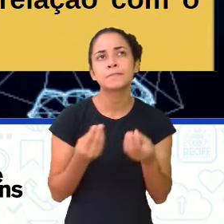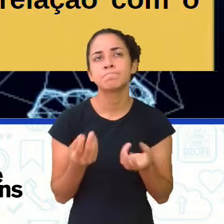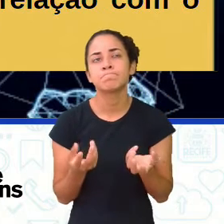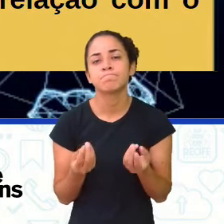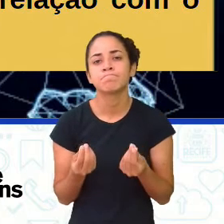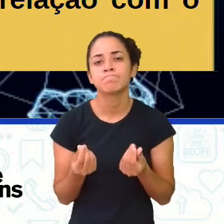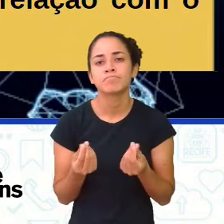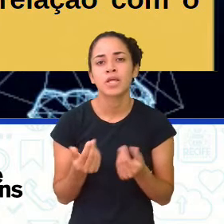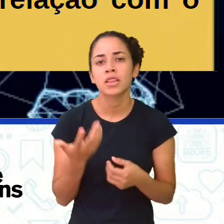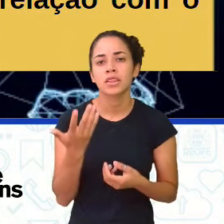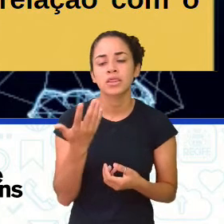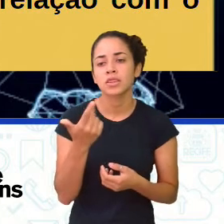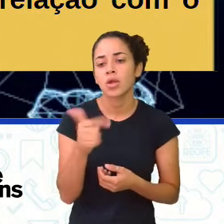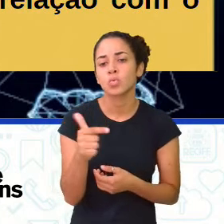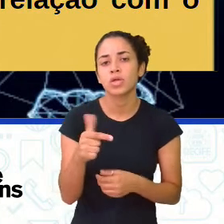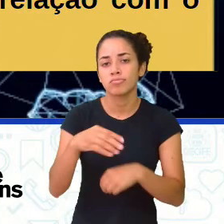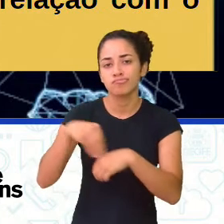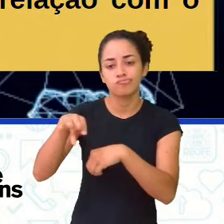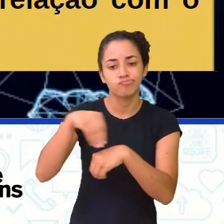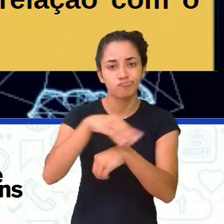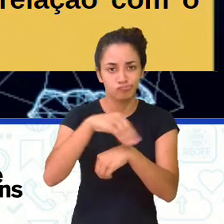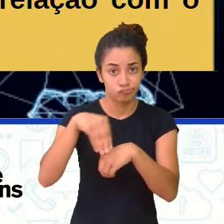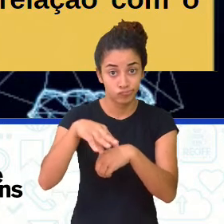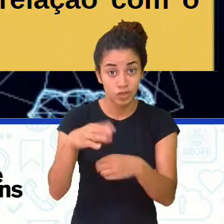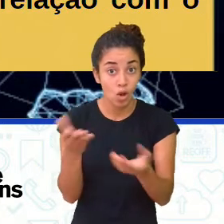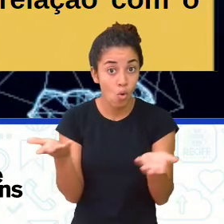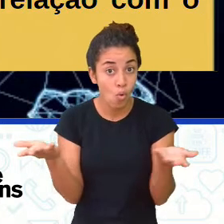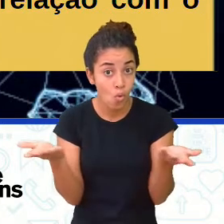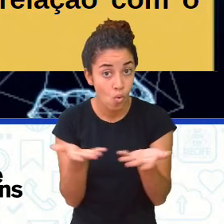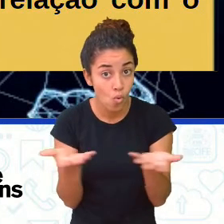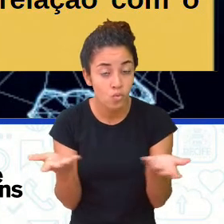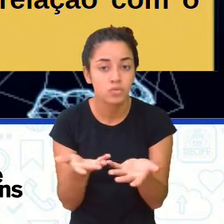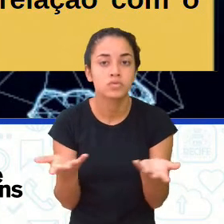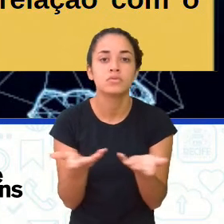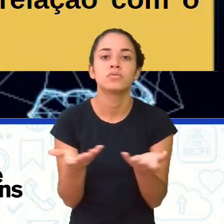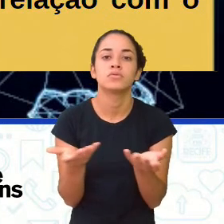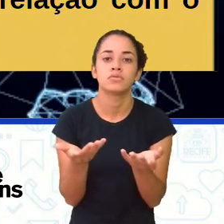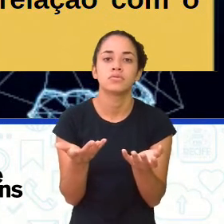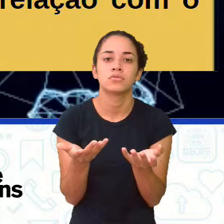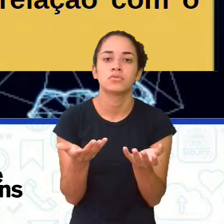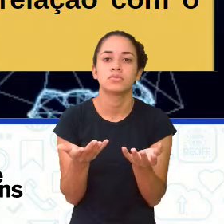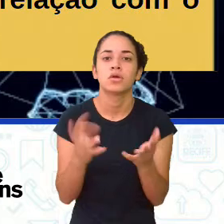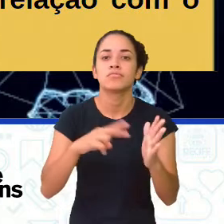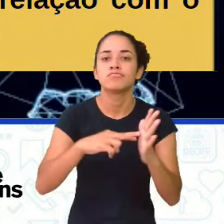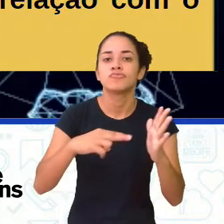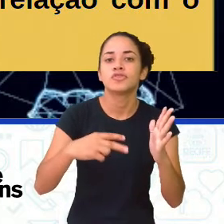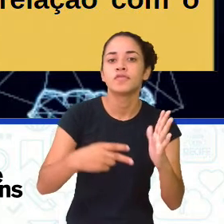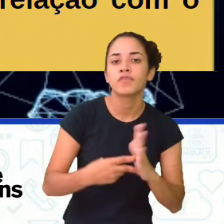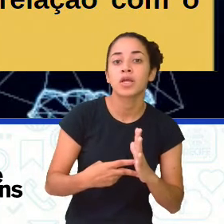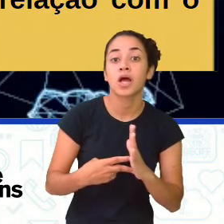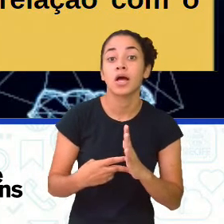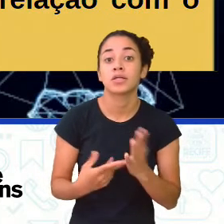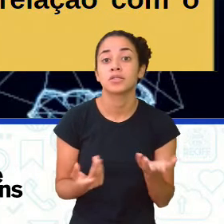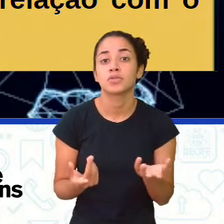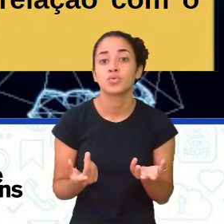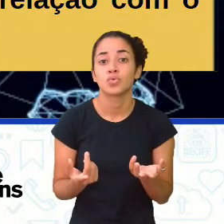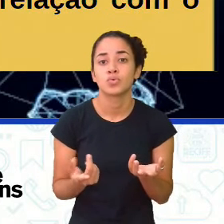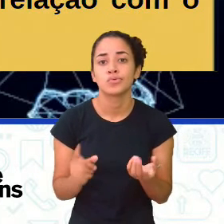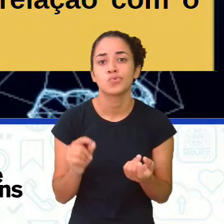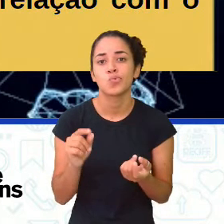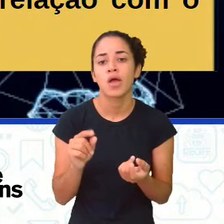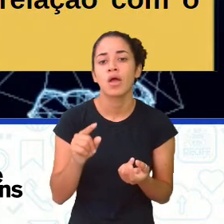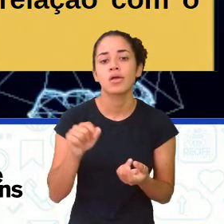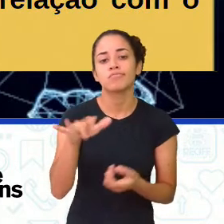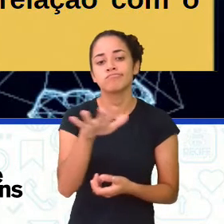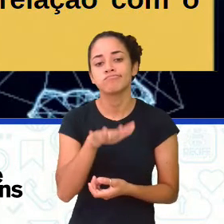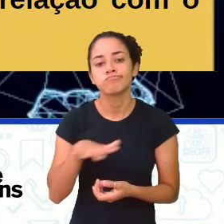sem mediação. Hoje, a própria definição do que é esse